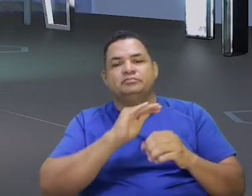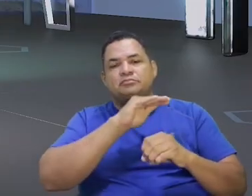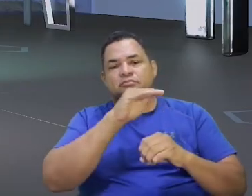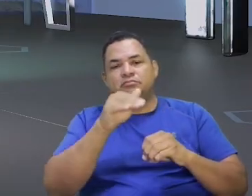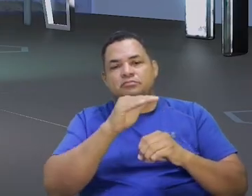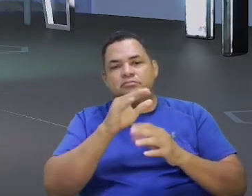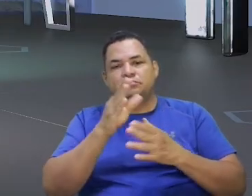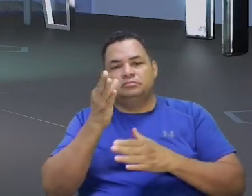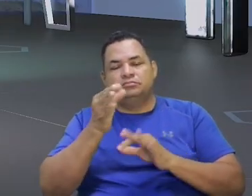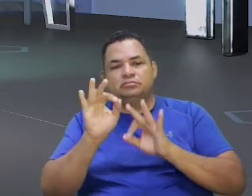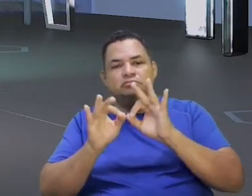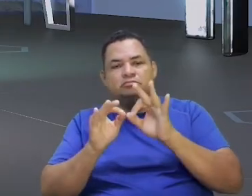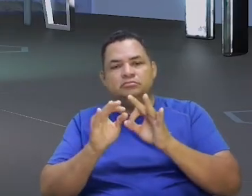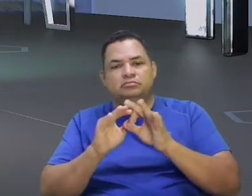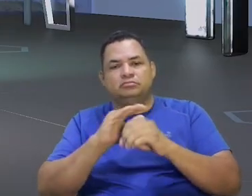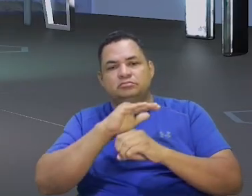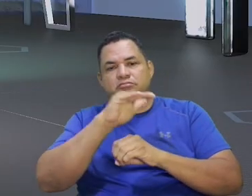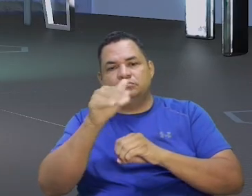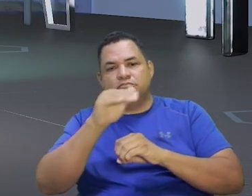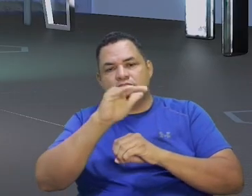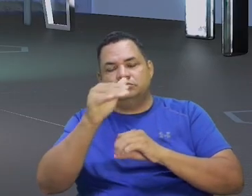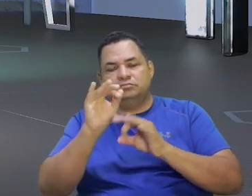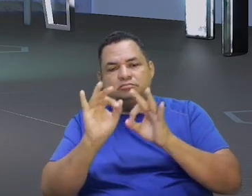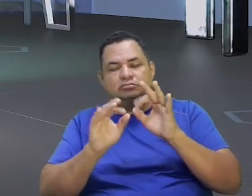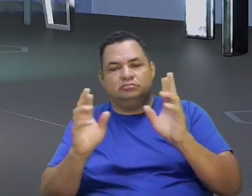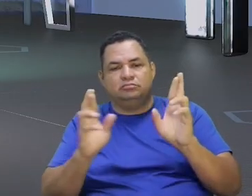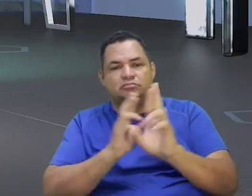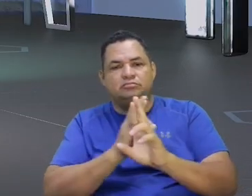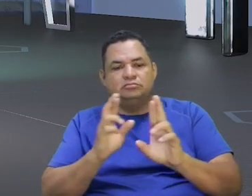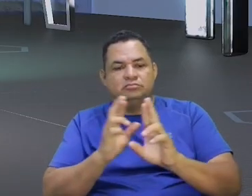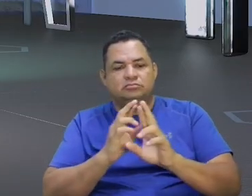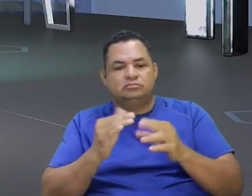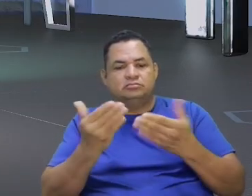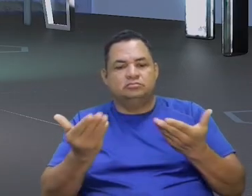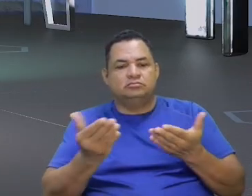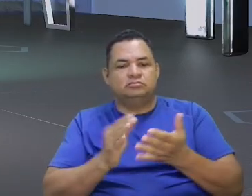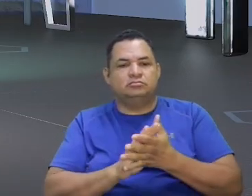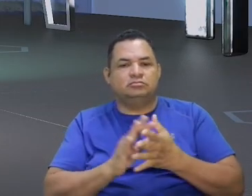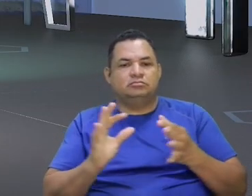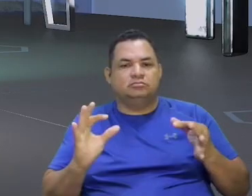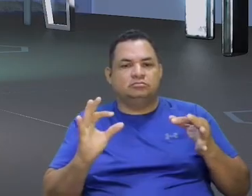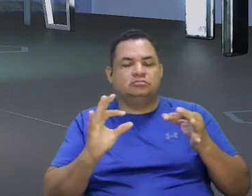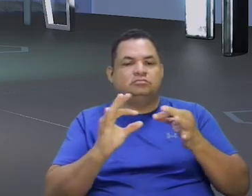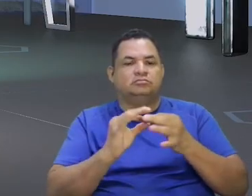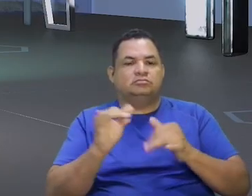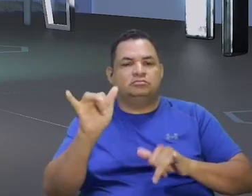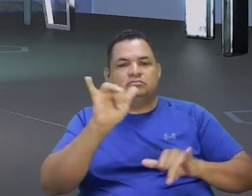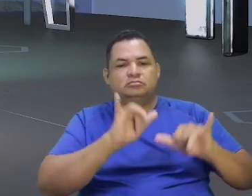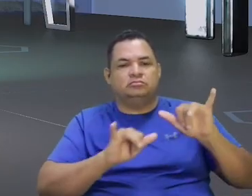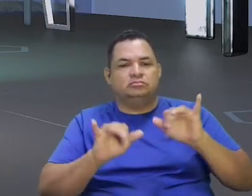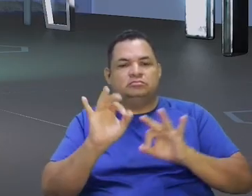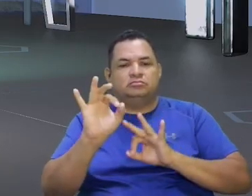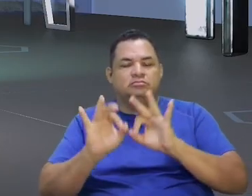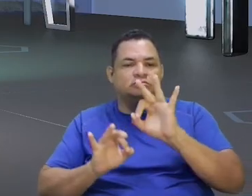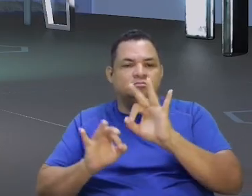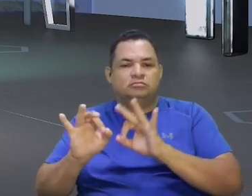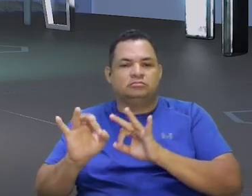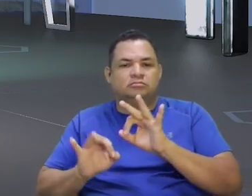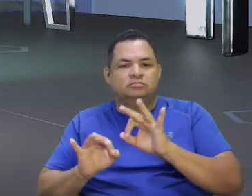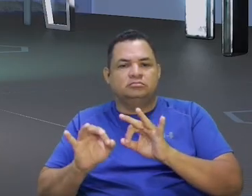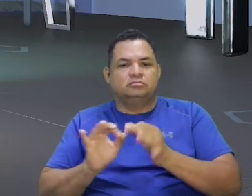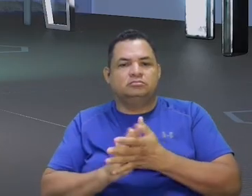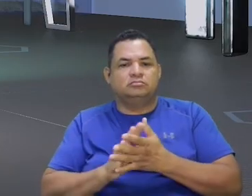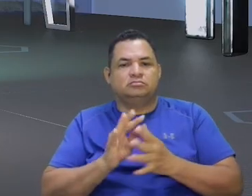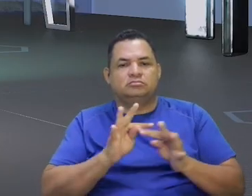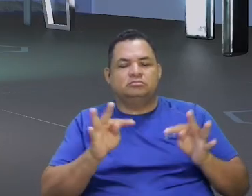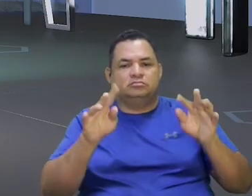camada de valência, nós estamos falando da relação que existe nas ligações químicas e na organização da